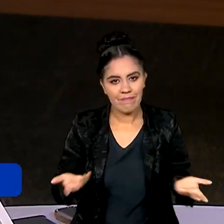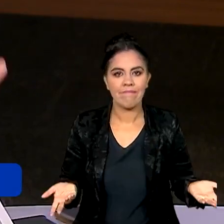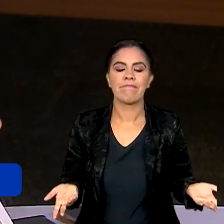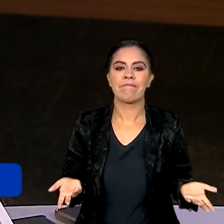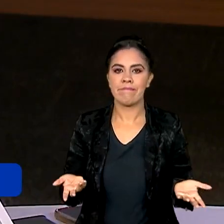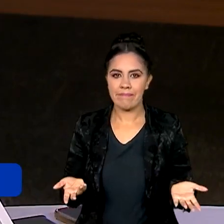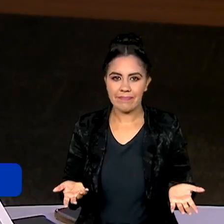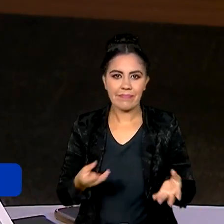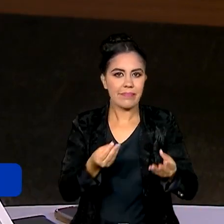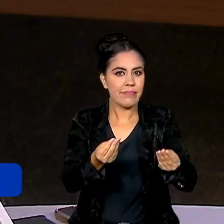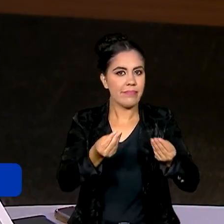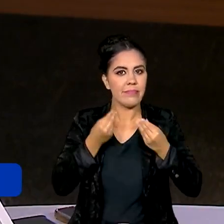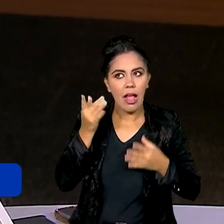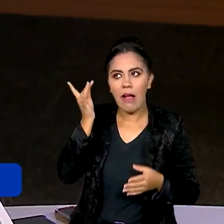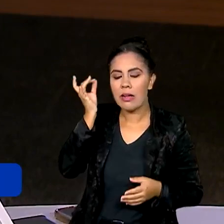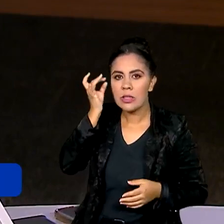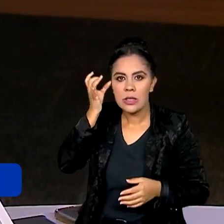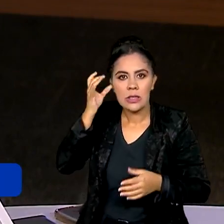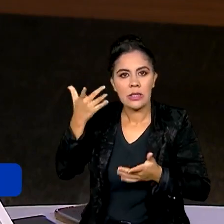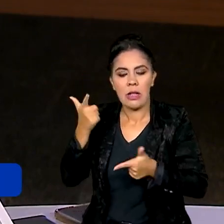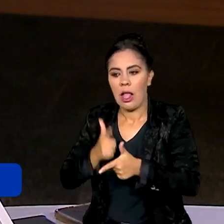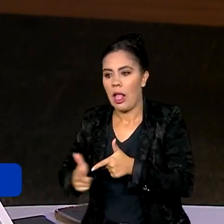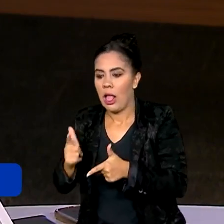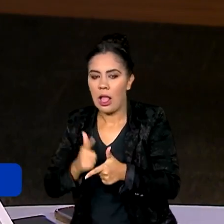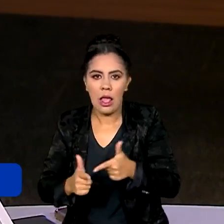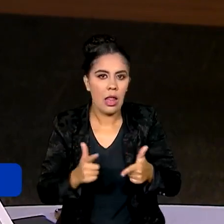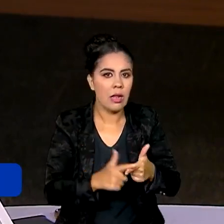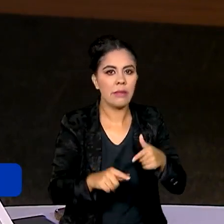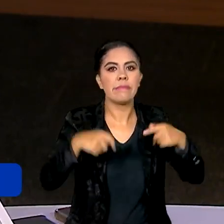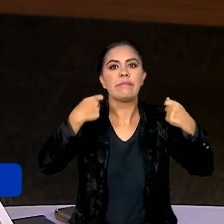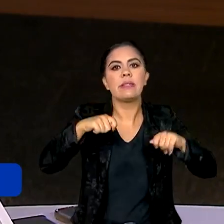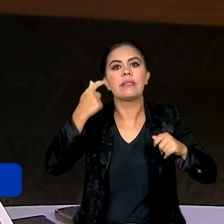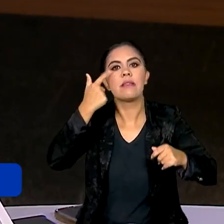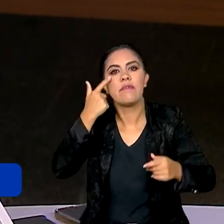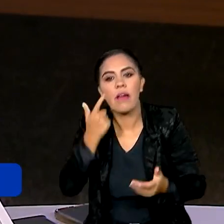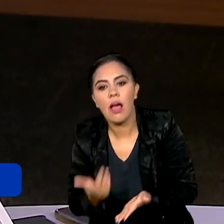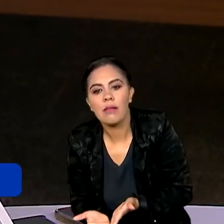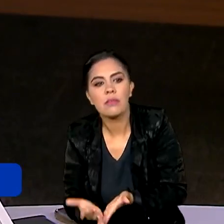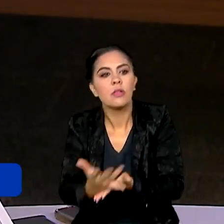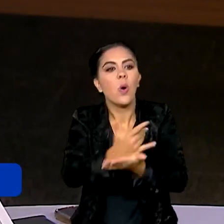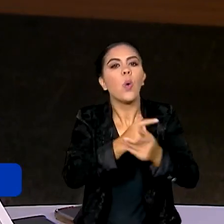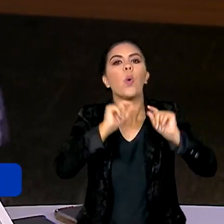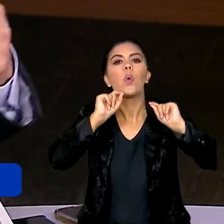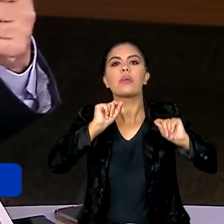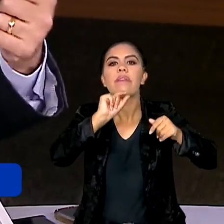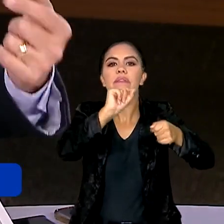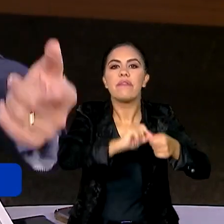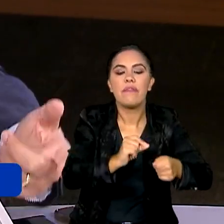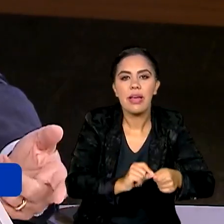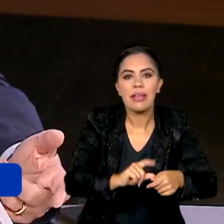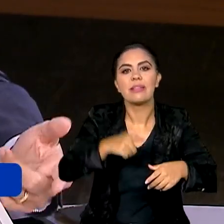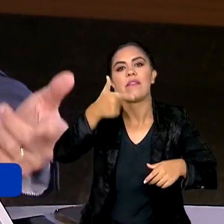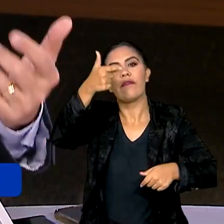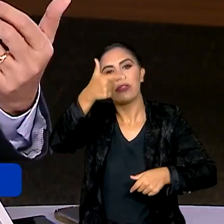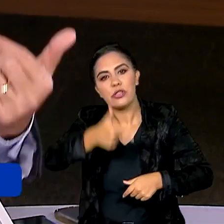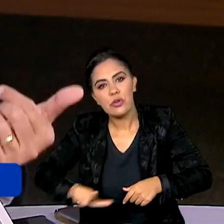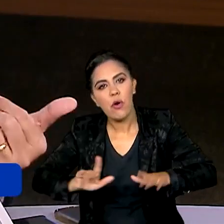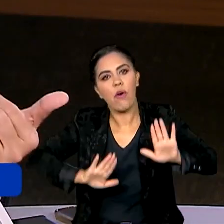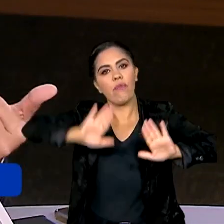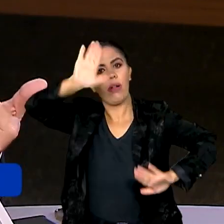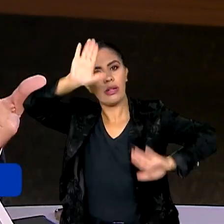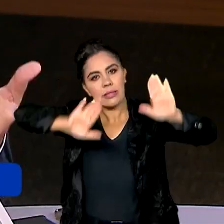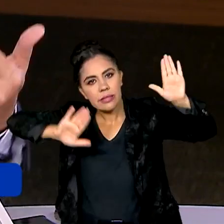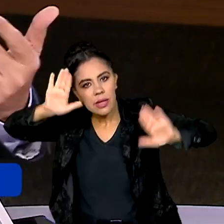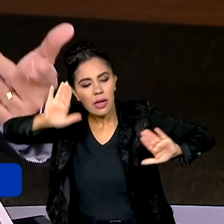a dor de cabeça começa, porque você tem que apurar o que foi feito, relicitar, tem que, às vezes, o órgão de controle